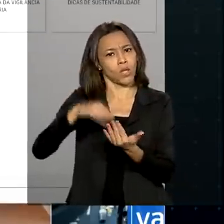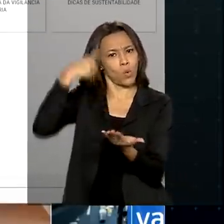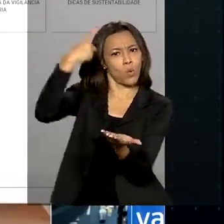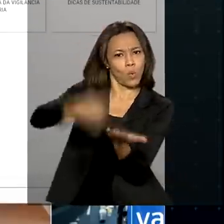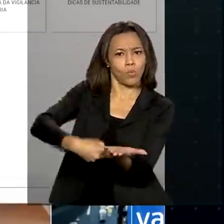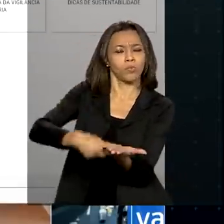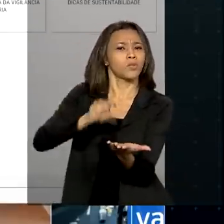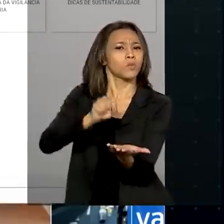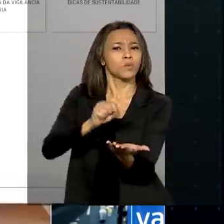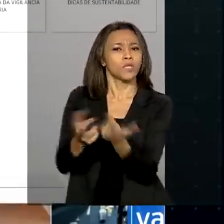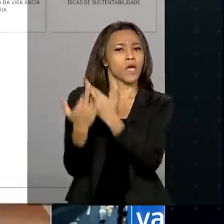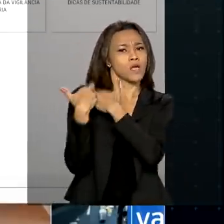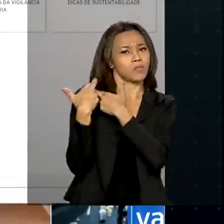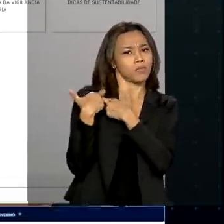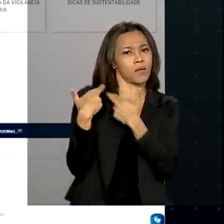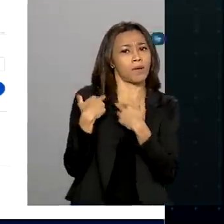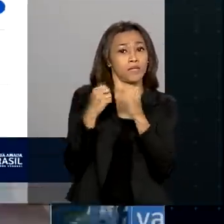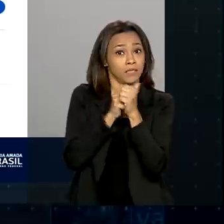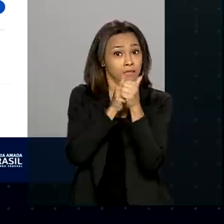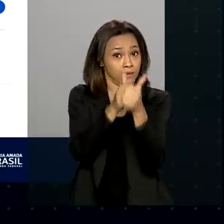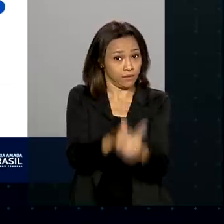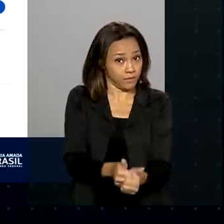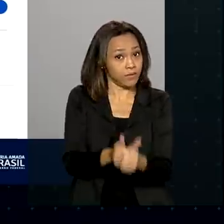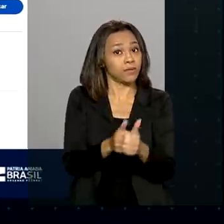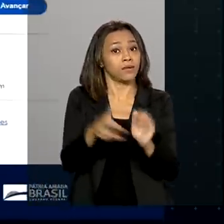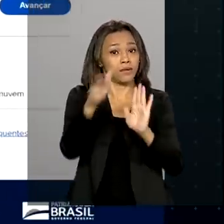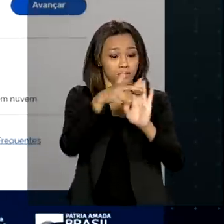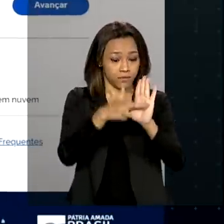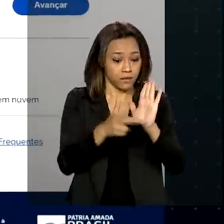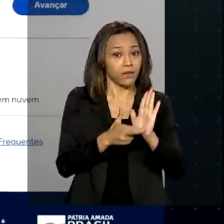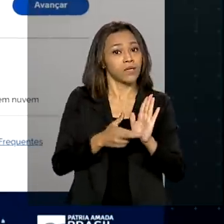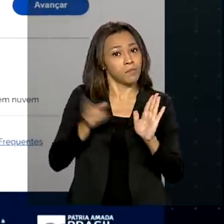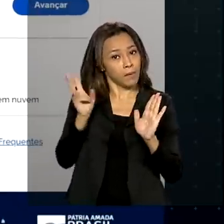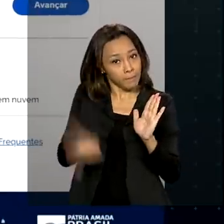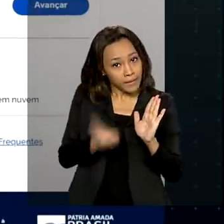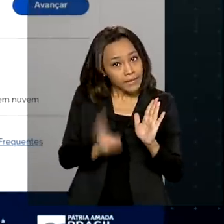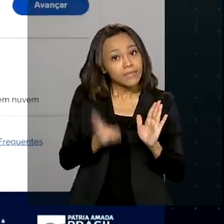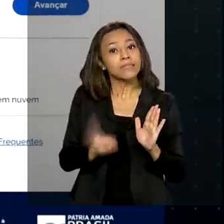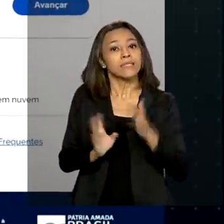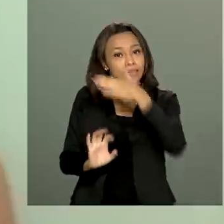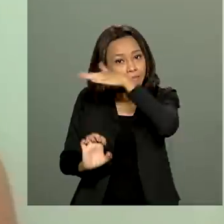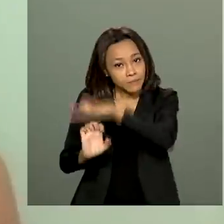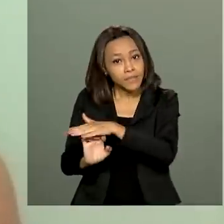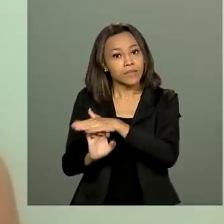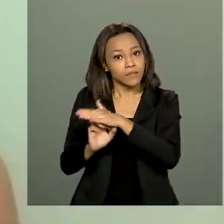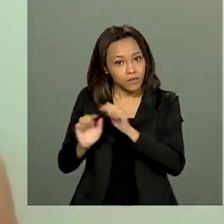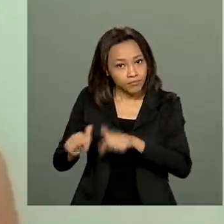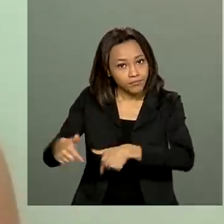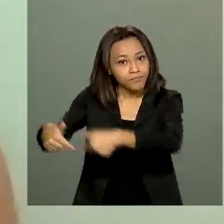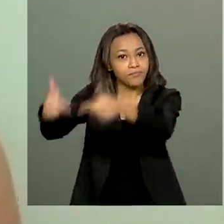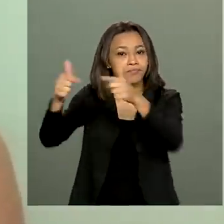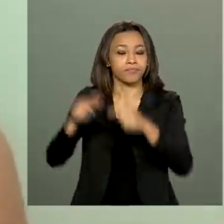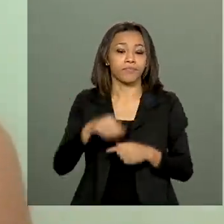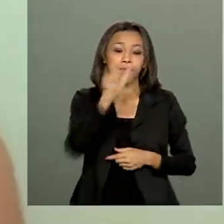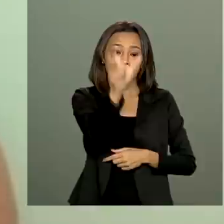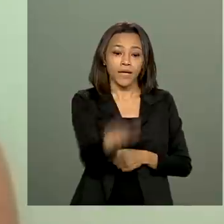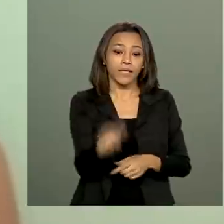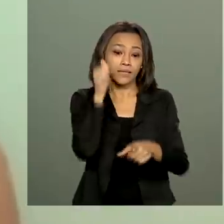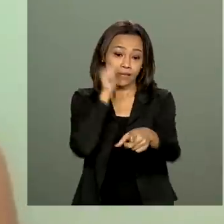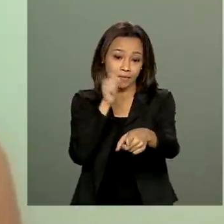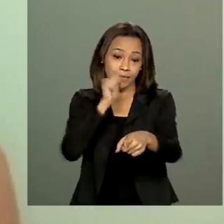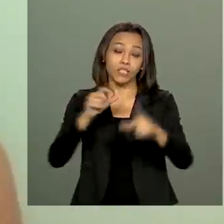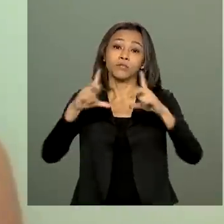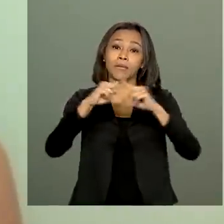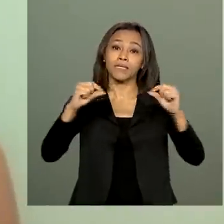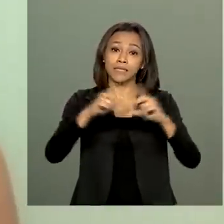Um compromisso de cumprir todas as regras para manter o negócio funcionando. Luana Valente, de Brasília,